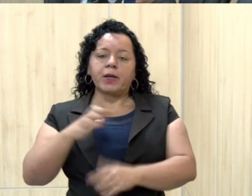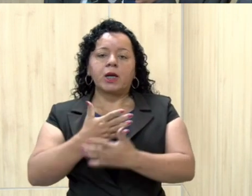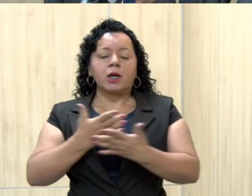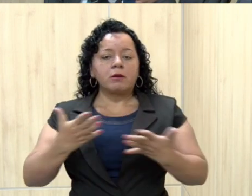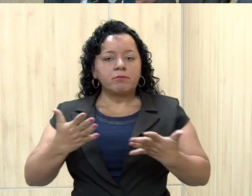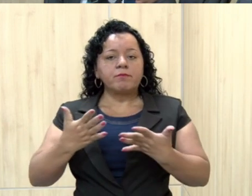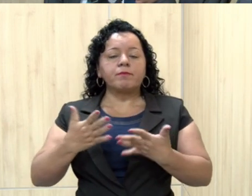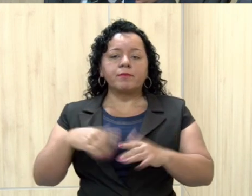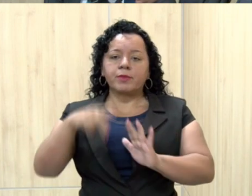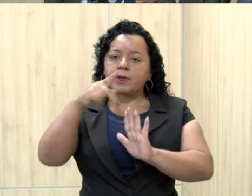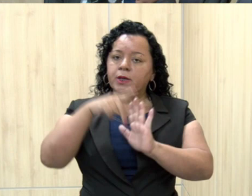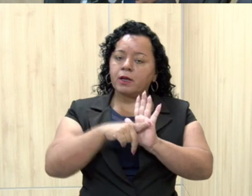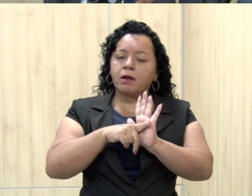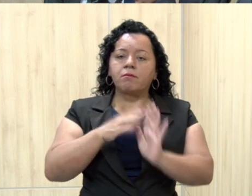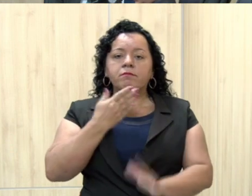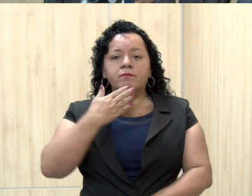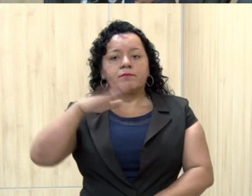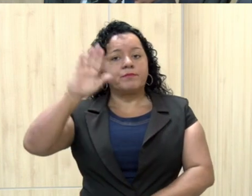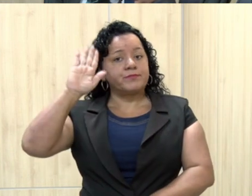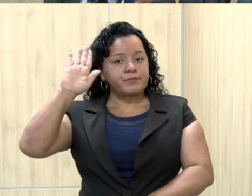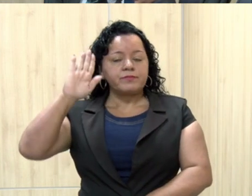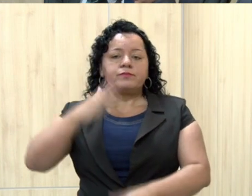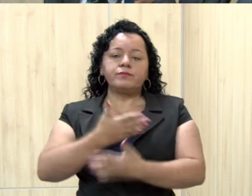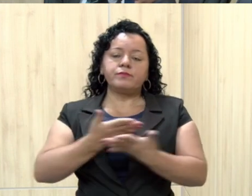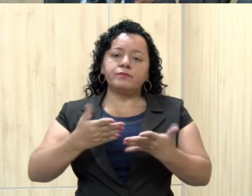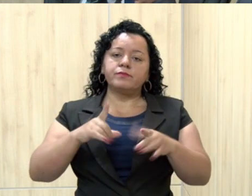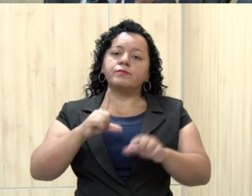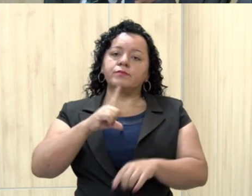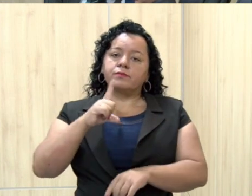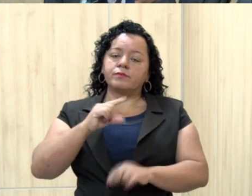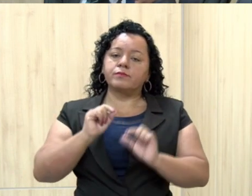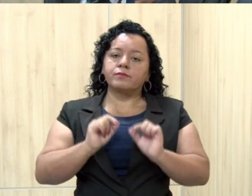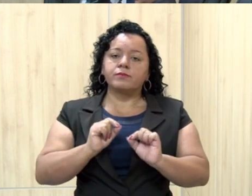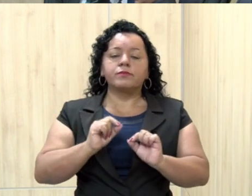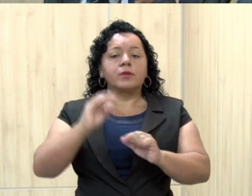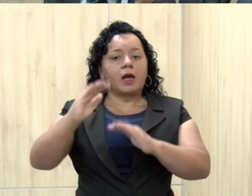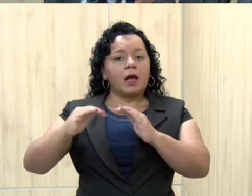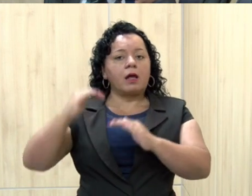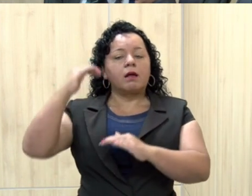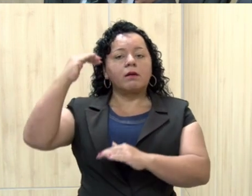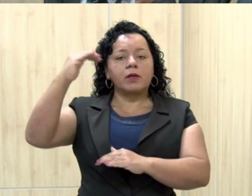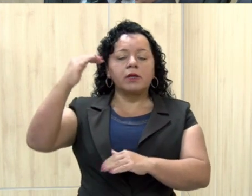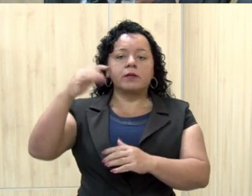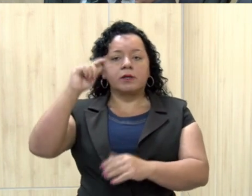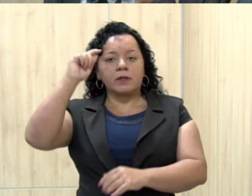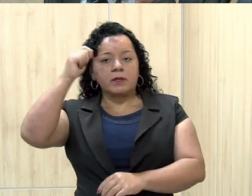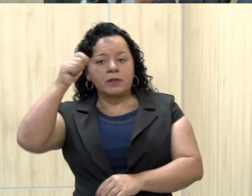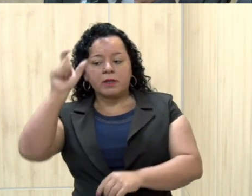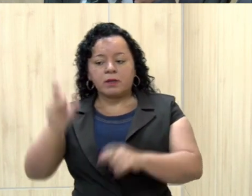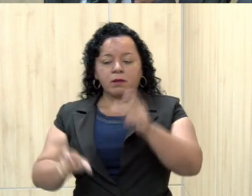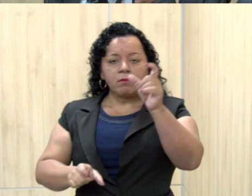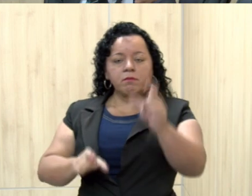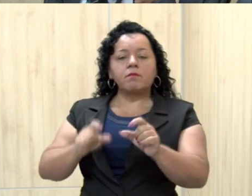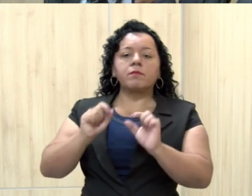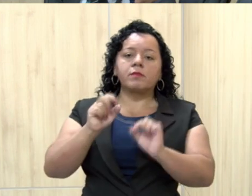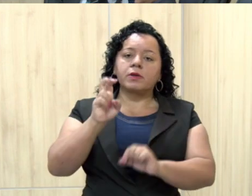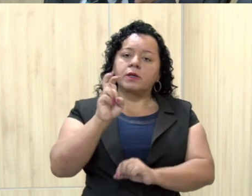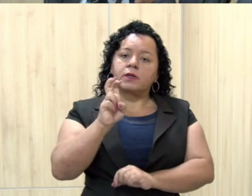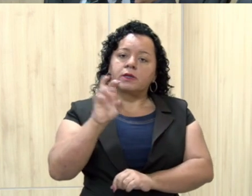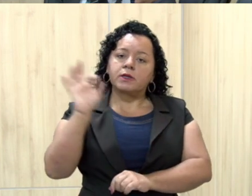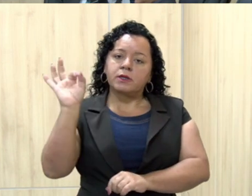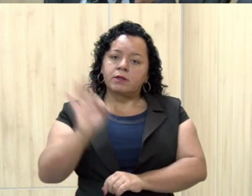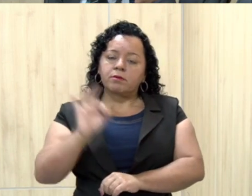com a emenda motivativa isso supressiva tendo em vista que ele além de negros e negras ele inclui 5%